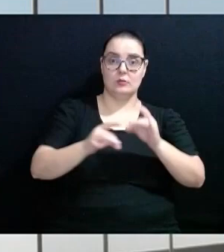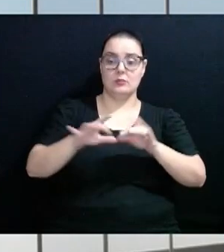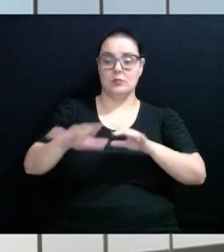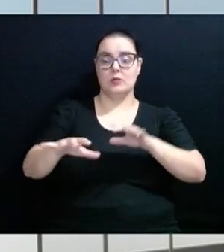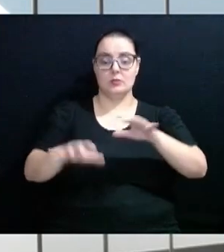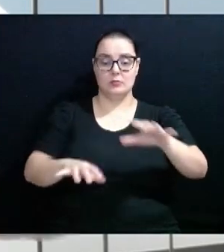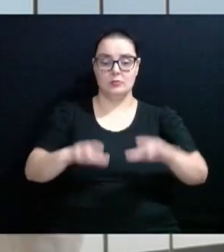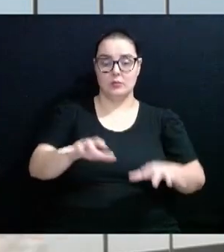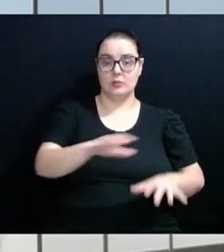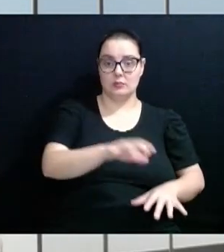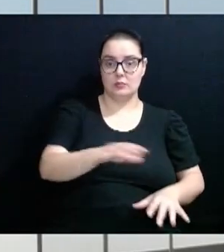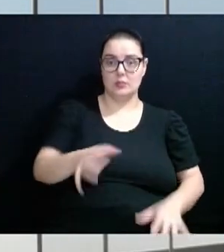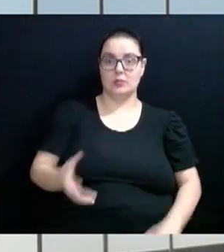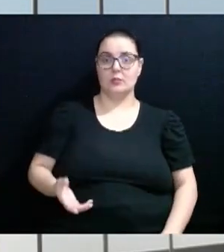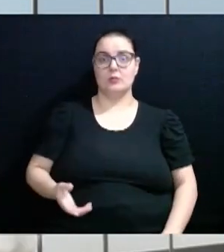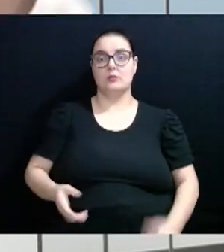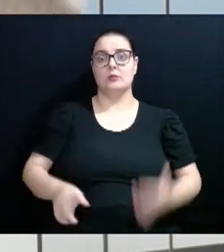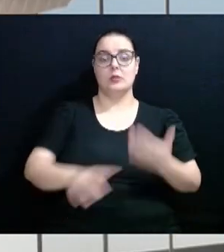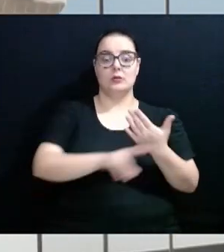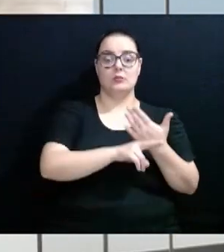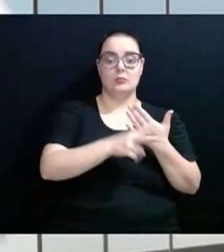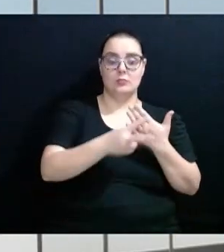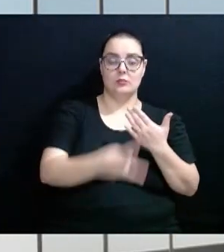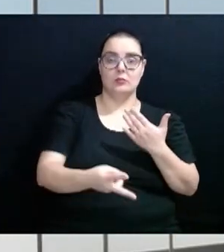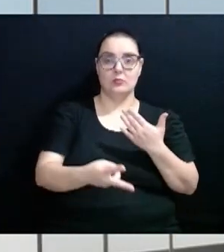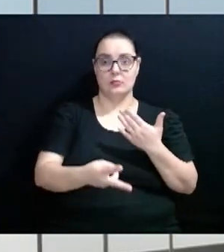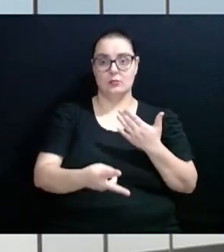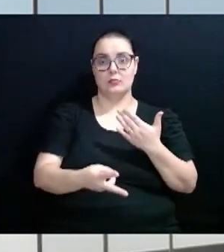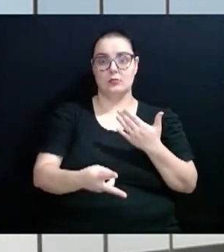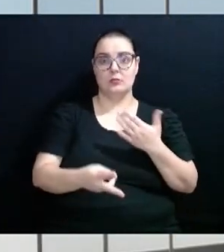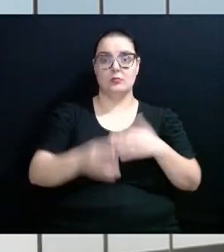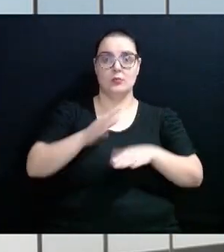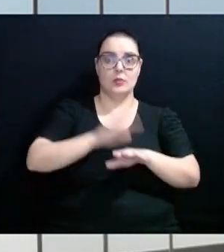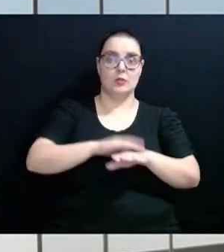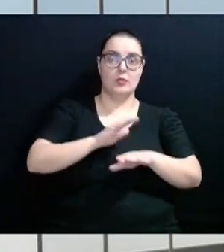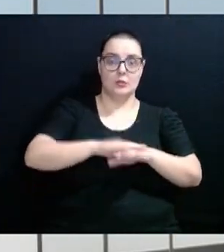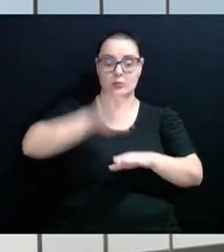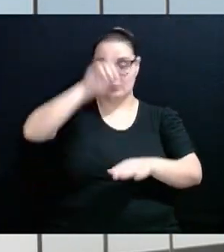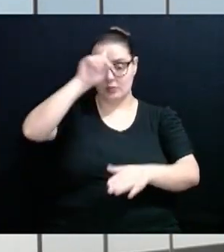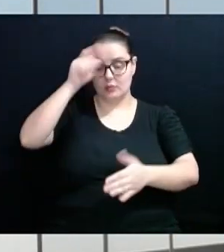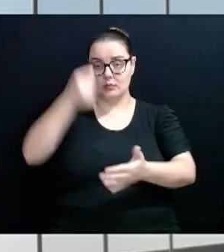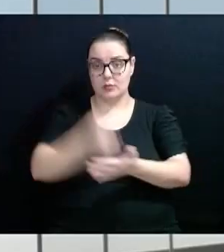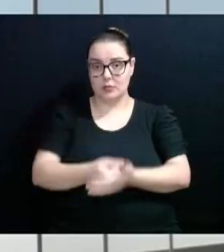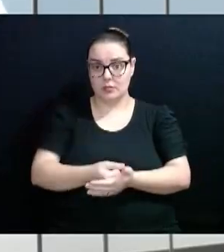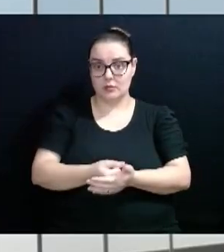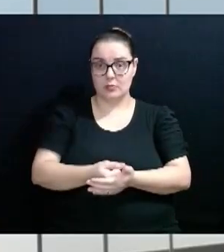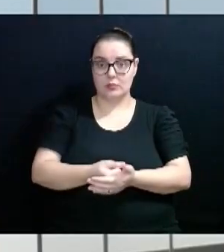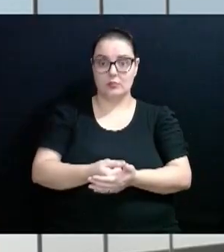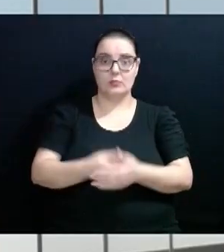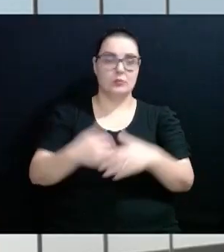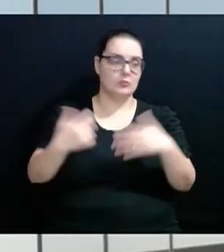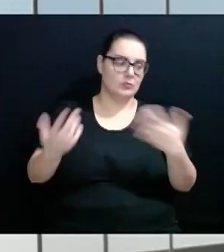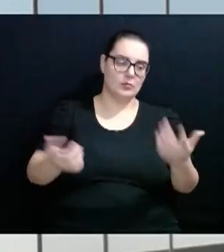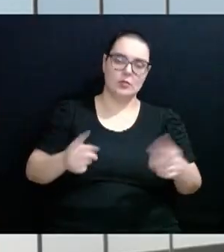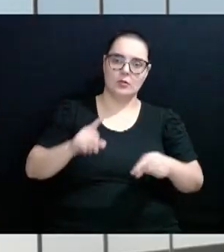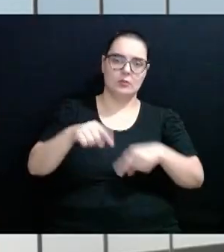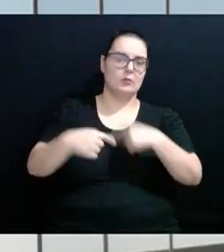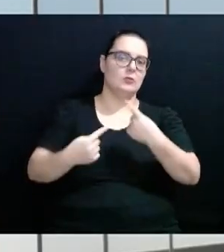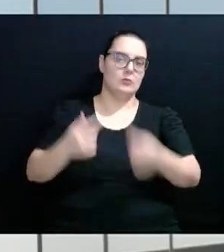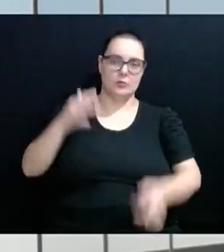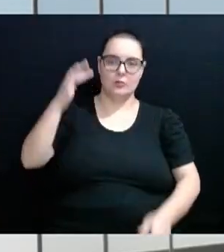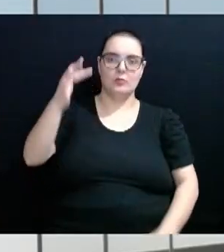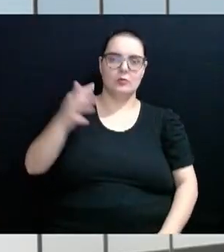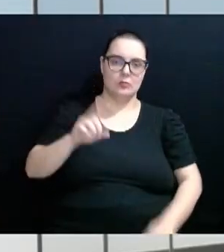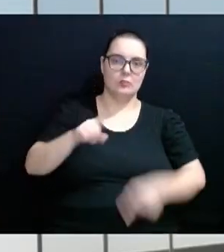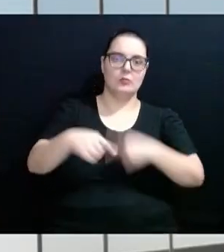sendo atingidos pelas medidas tomadas pelos Estados Unidos e, eventualmente, no futuro, por outros